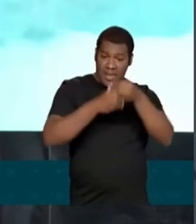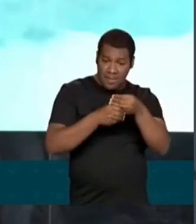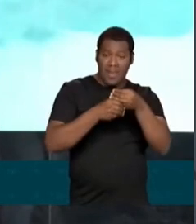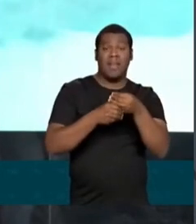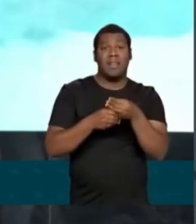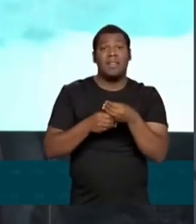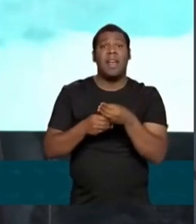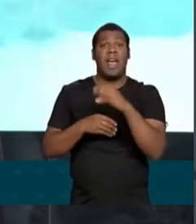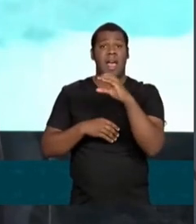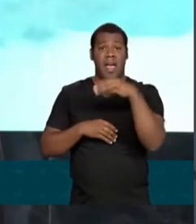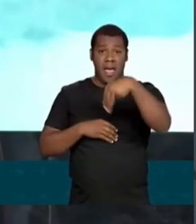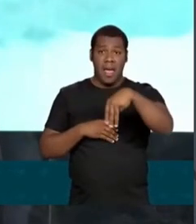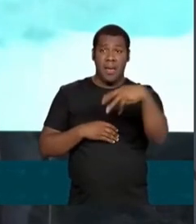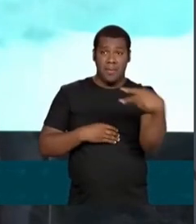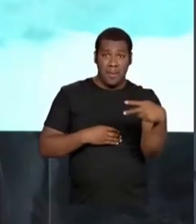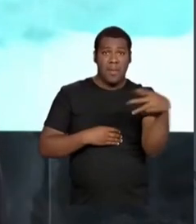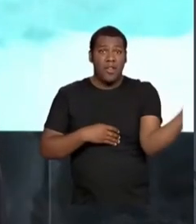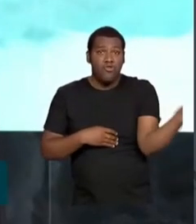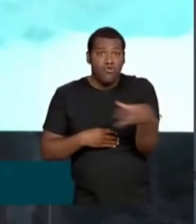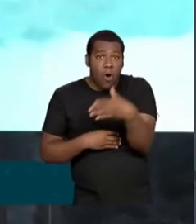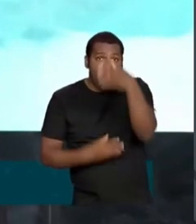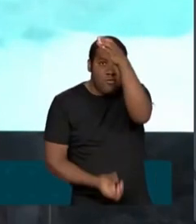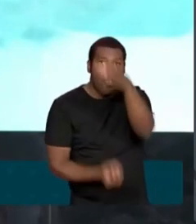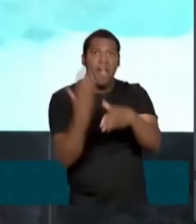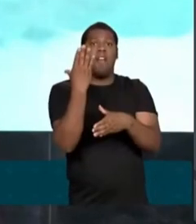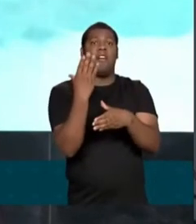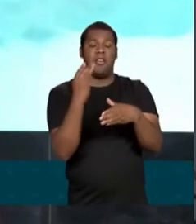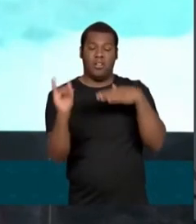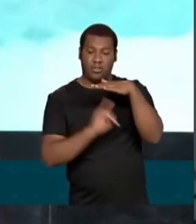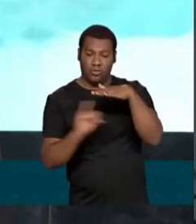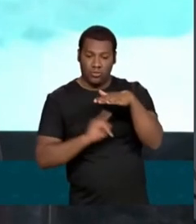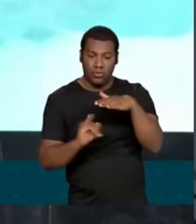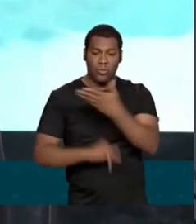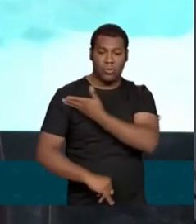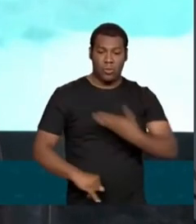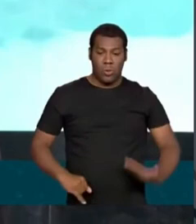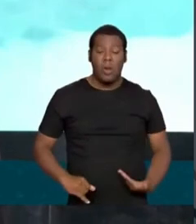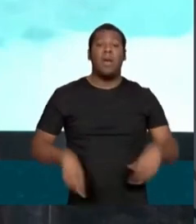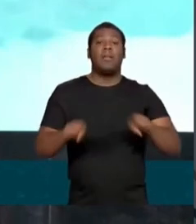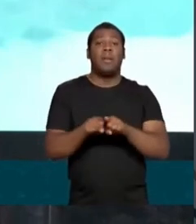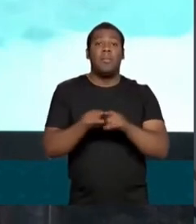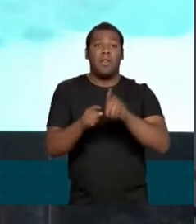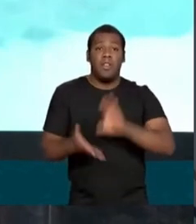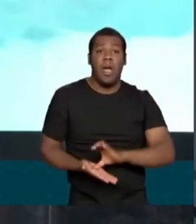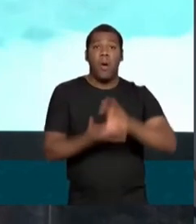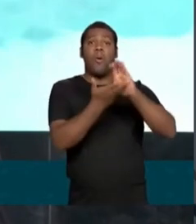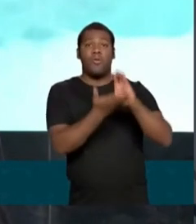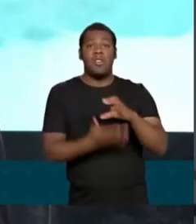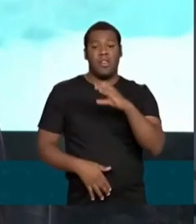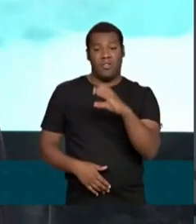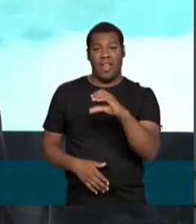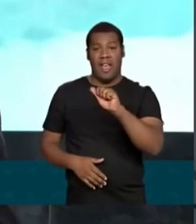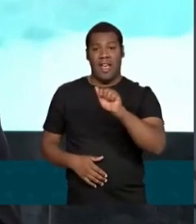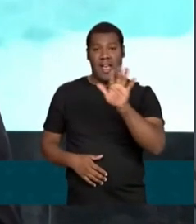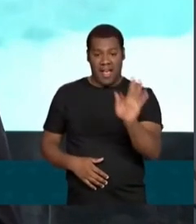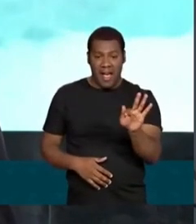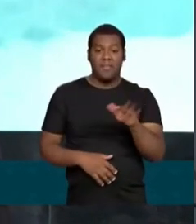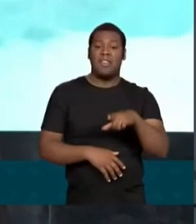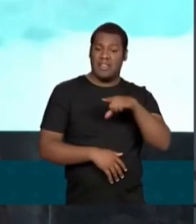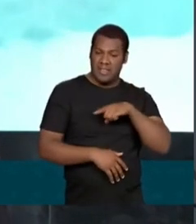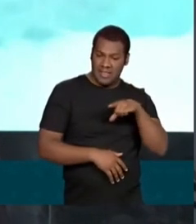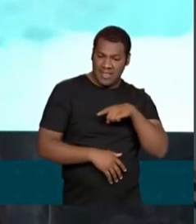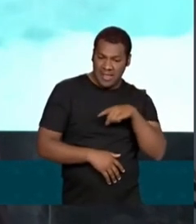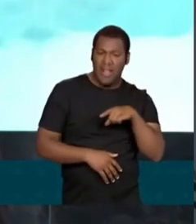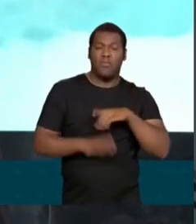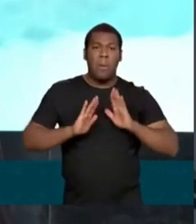a smp original de criação dos órgãos a comissão Mista do Carfi faz parte de um